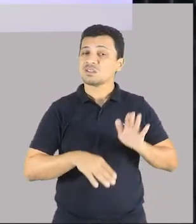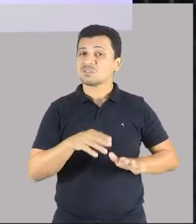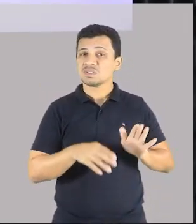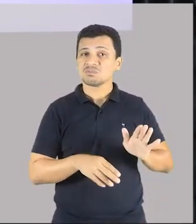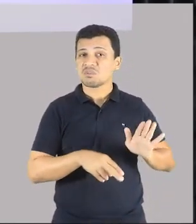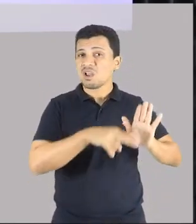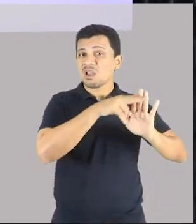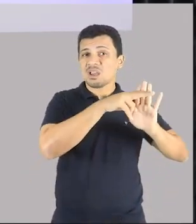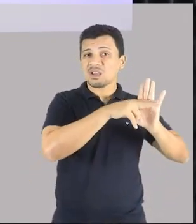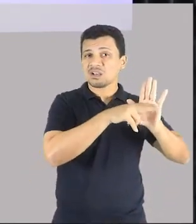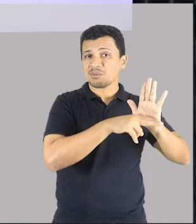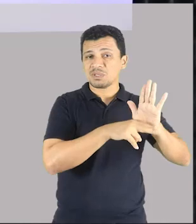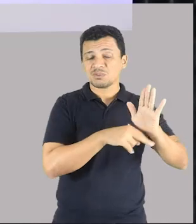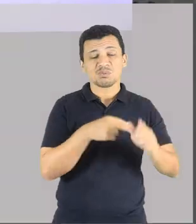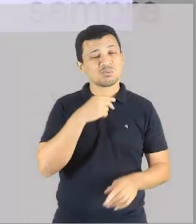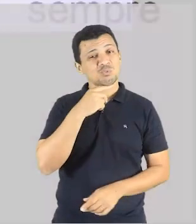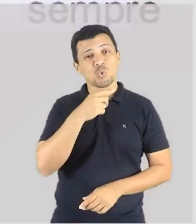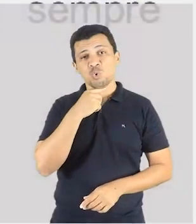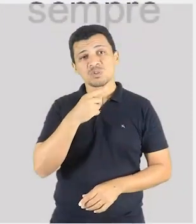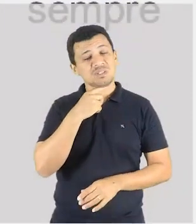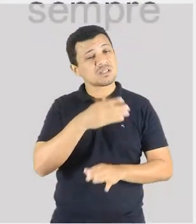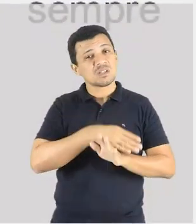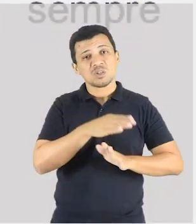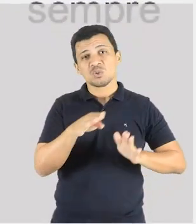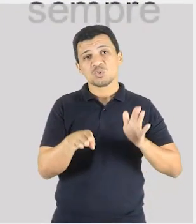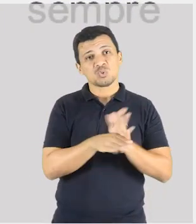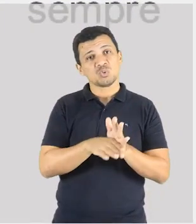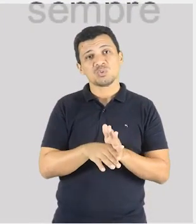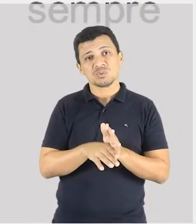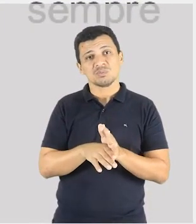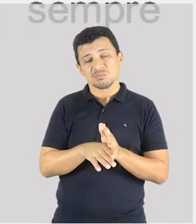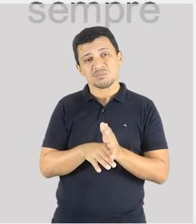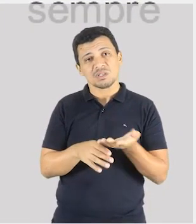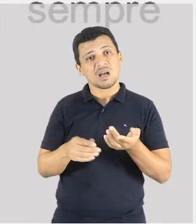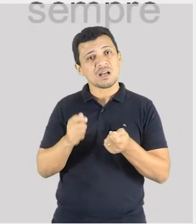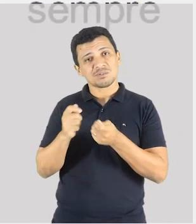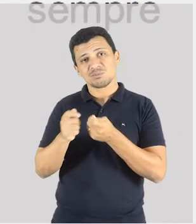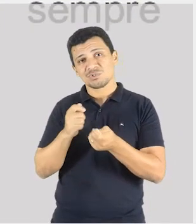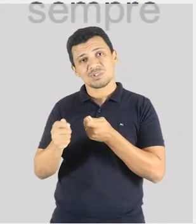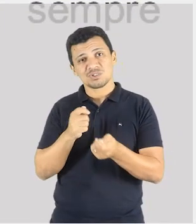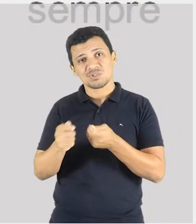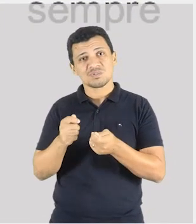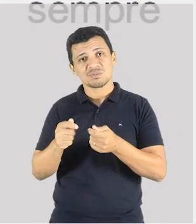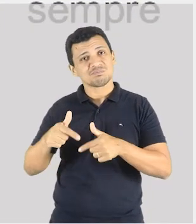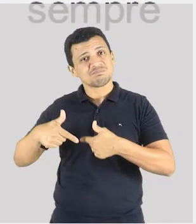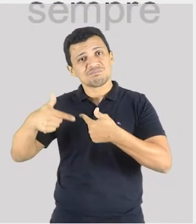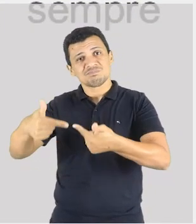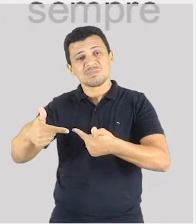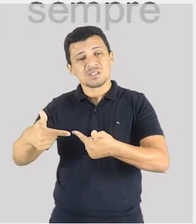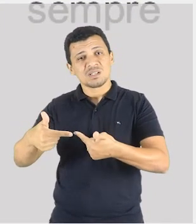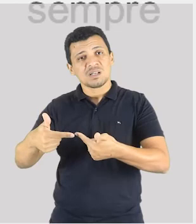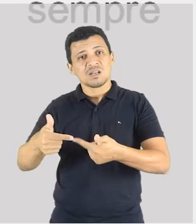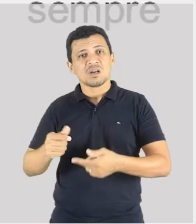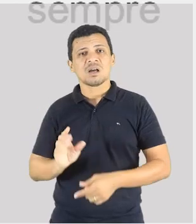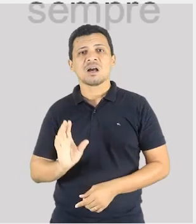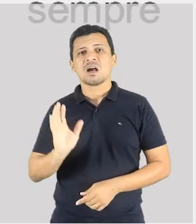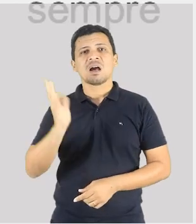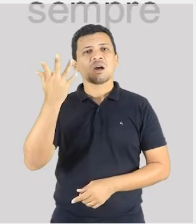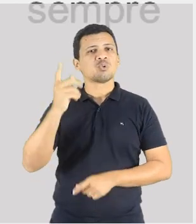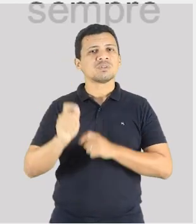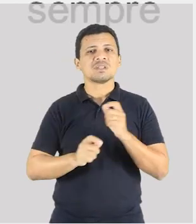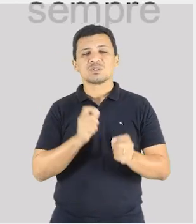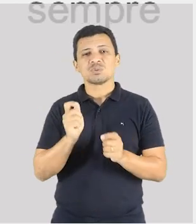atinge todos os aspectos da atuação administrativa. Nessa situação ocorre a